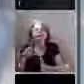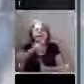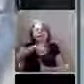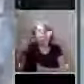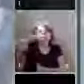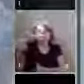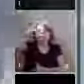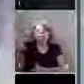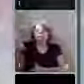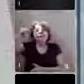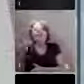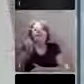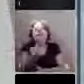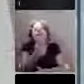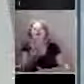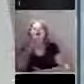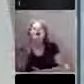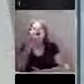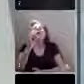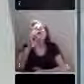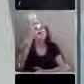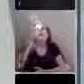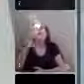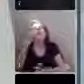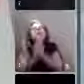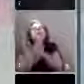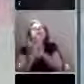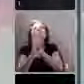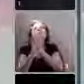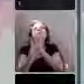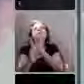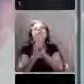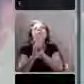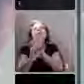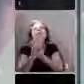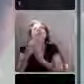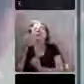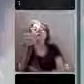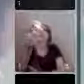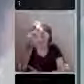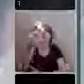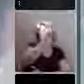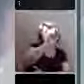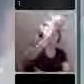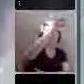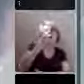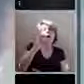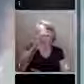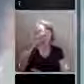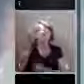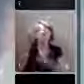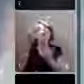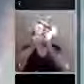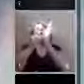desses 178 lemas que você está analisando? Então, assim, era uma forma de